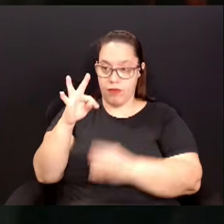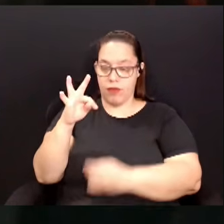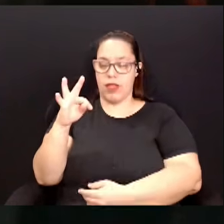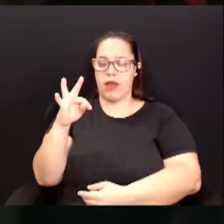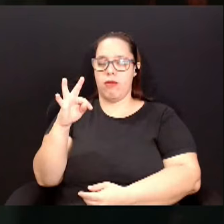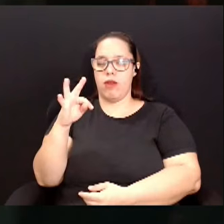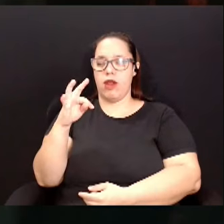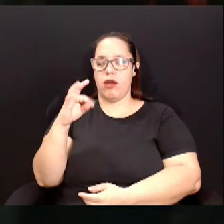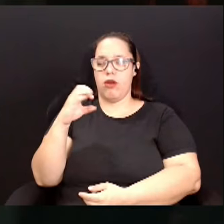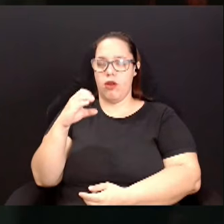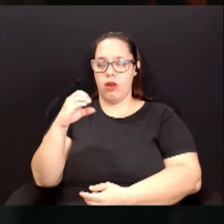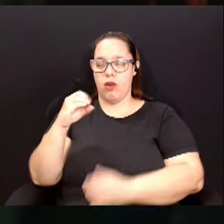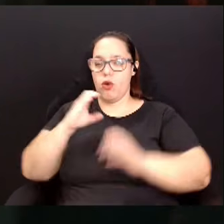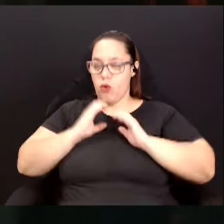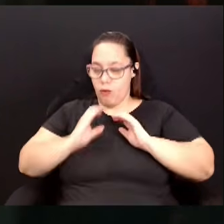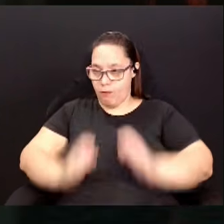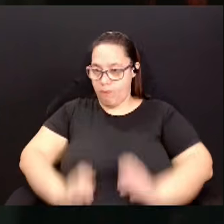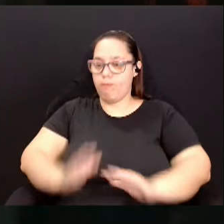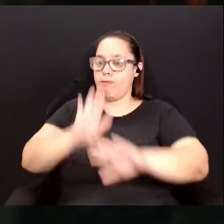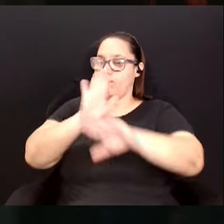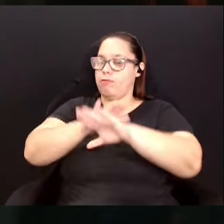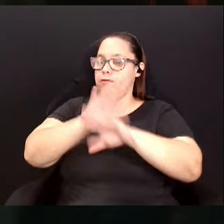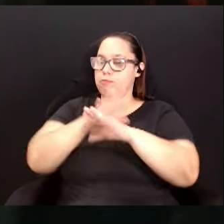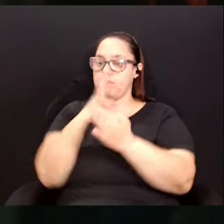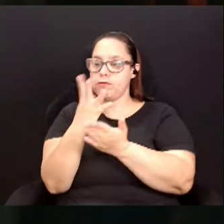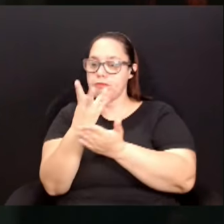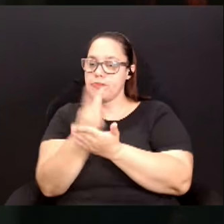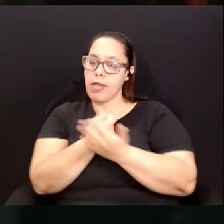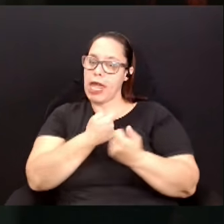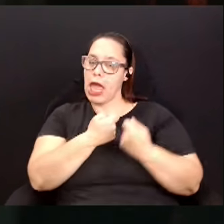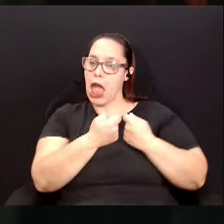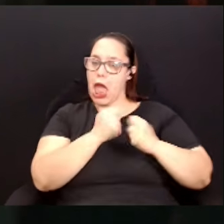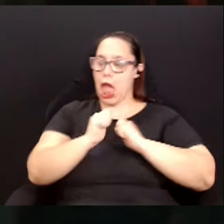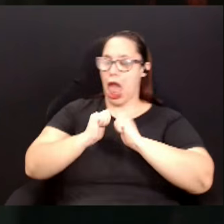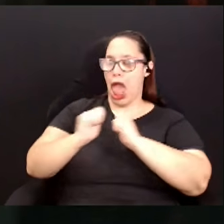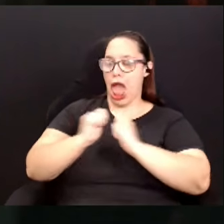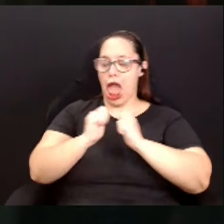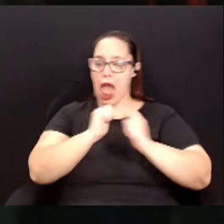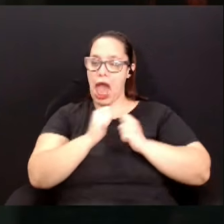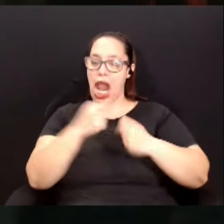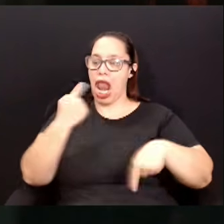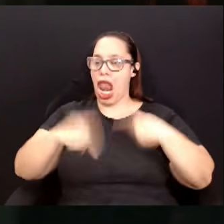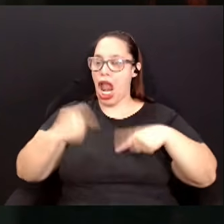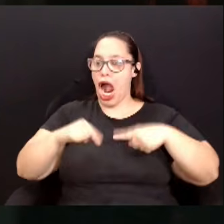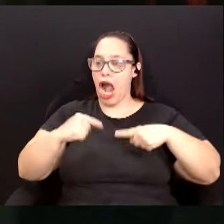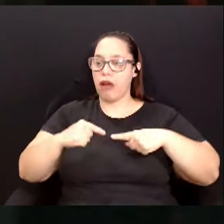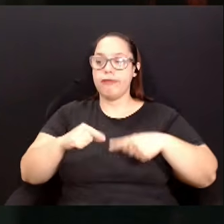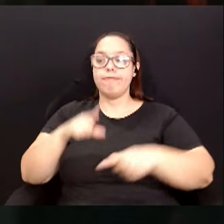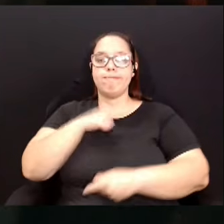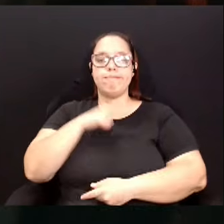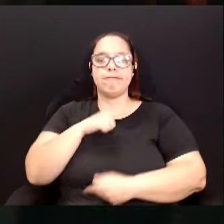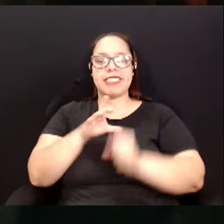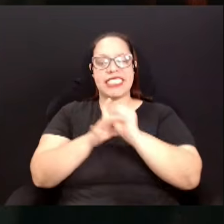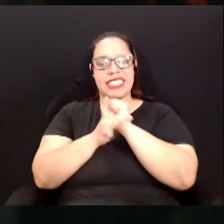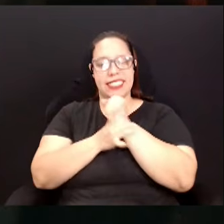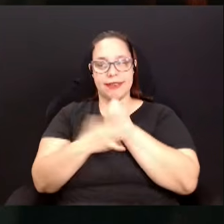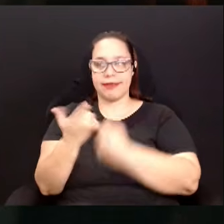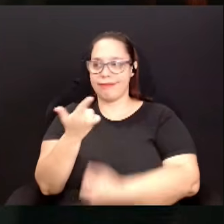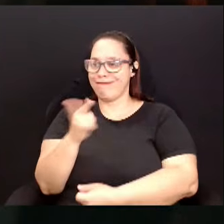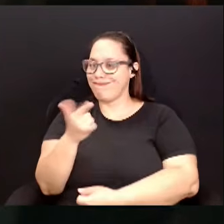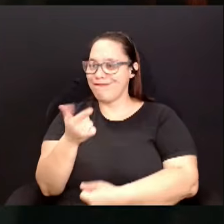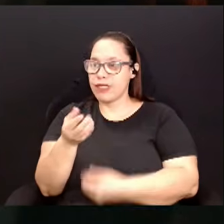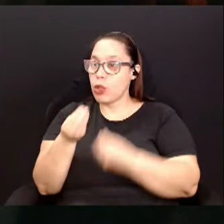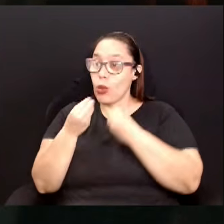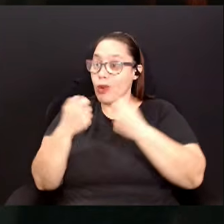mostra que por trás desse hábito de controlar o fluxo do diálogo, costuma ter uma insegurança segurança. Como que essa necessidade de